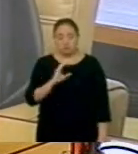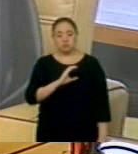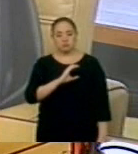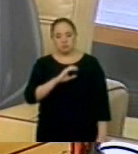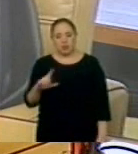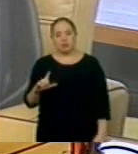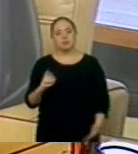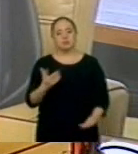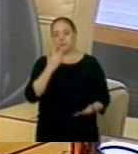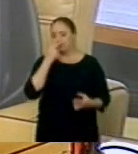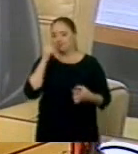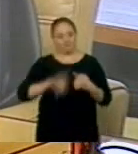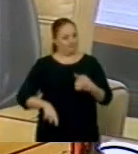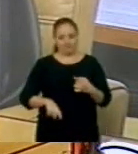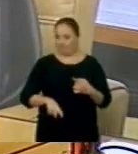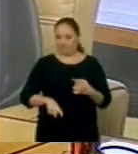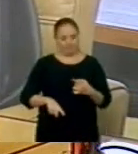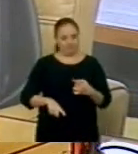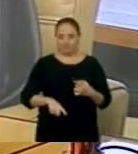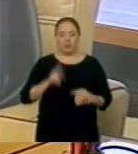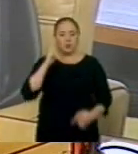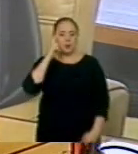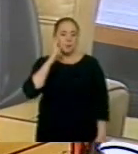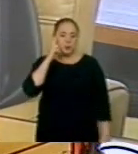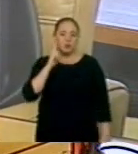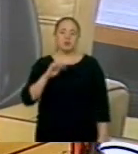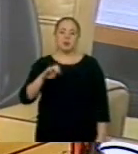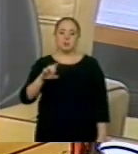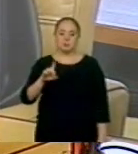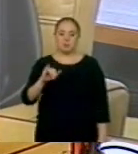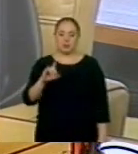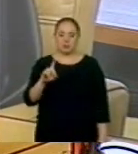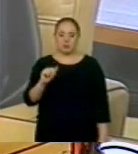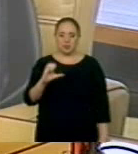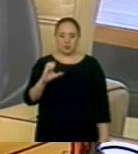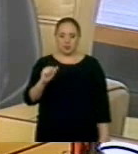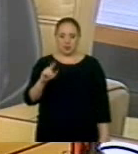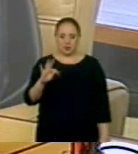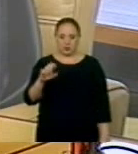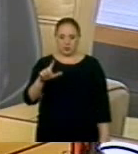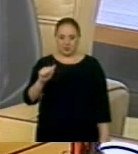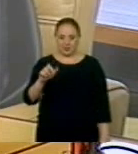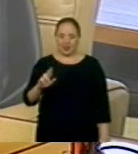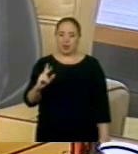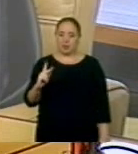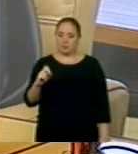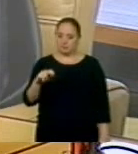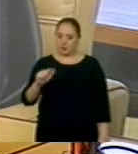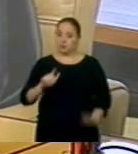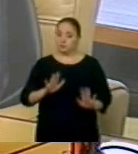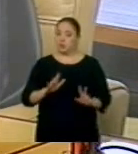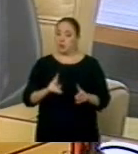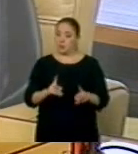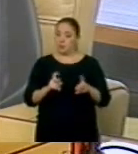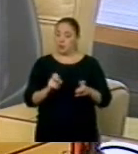evidentemente inaplicável às hipóteses de medidas cautelares penais. Perceba-se que a premissa de que